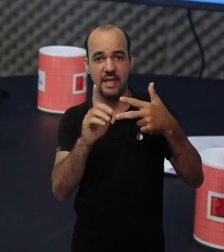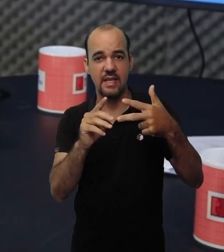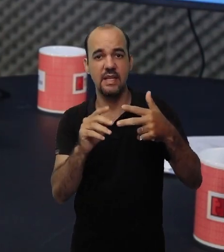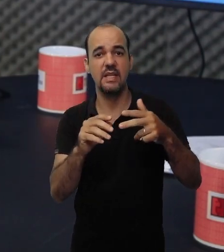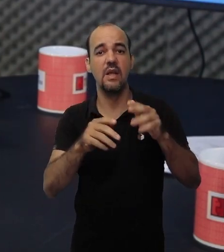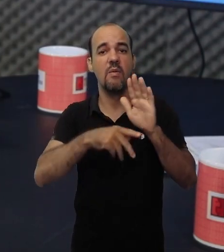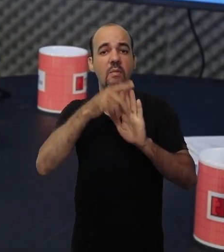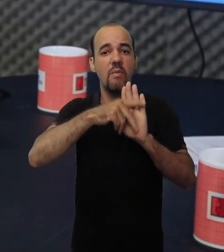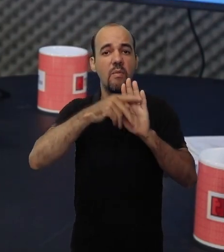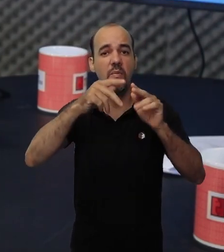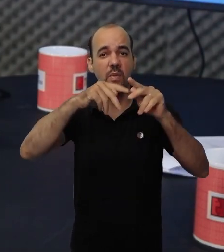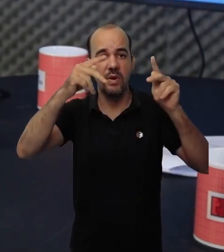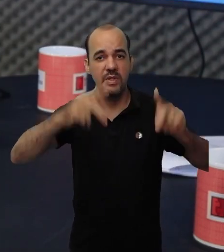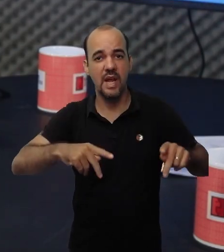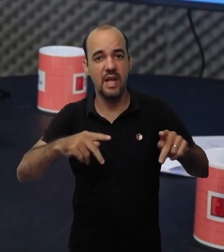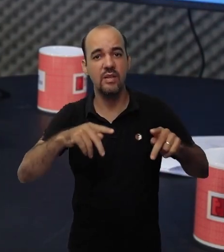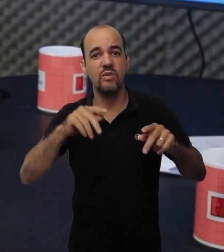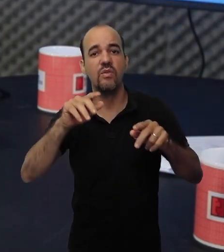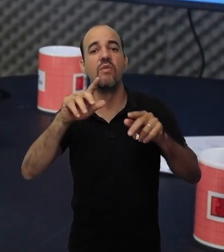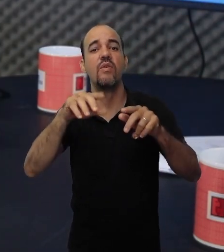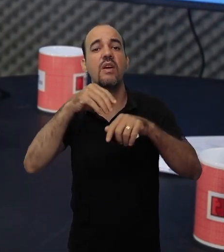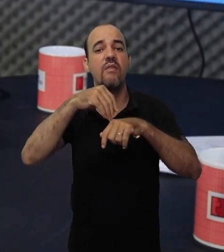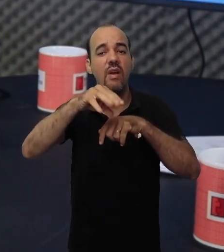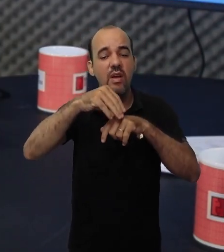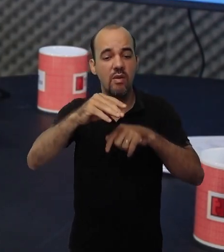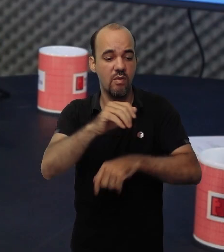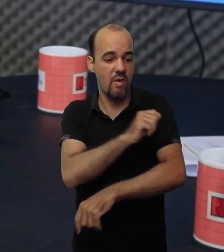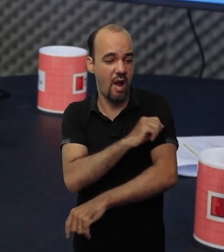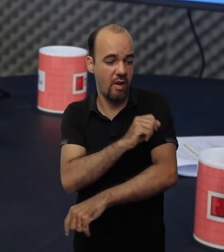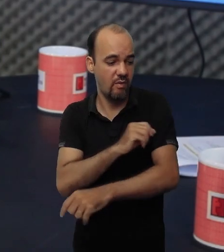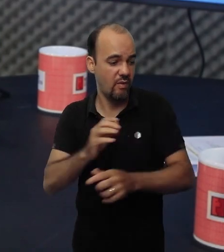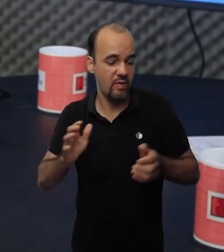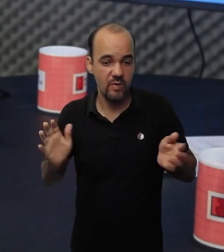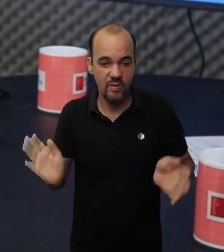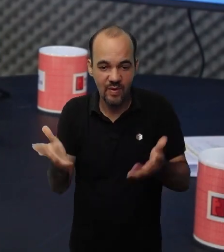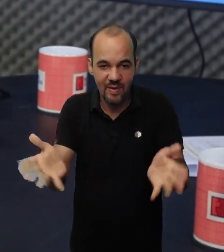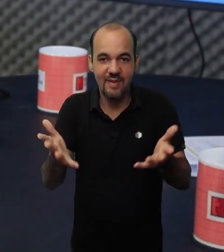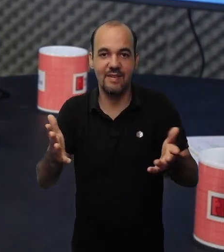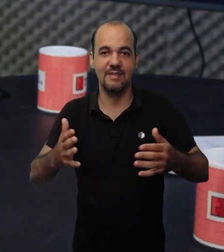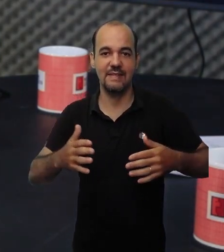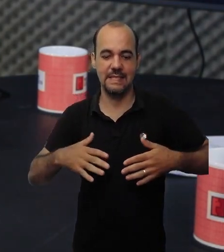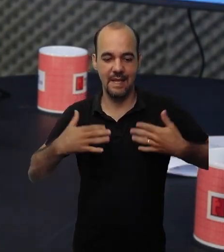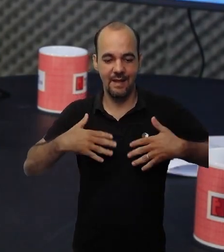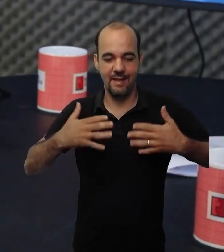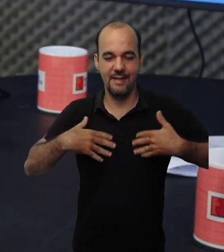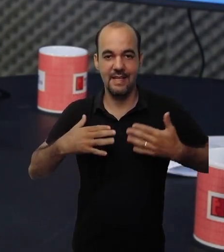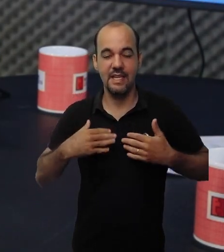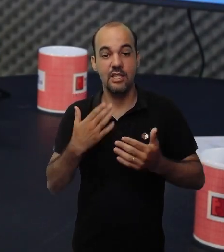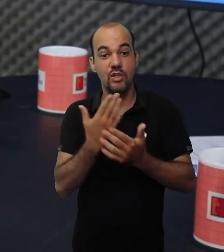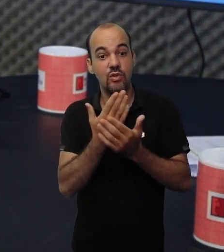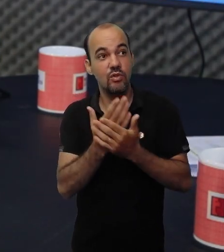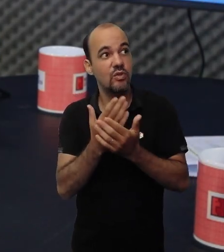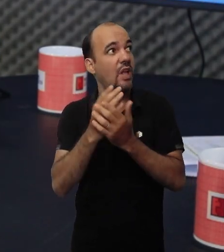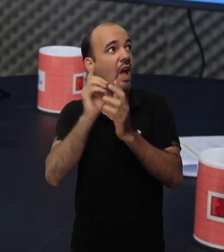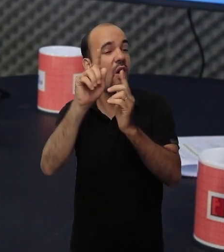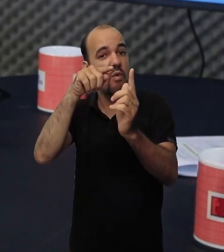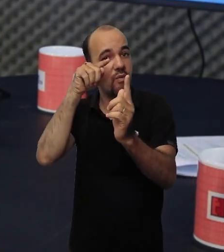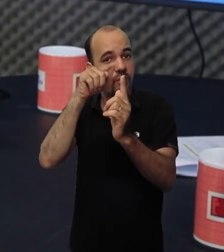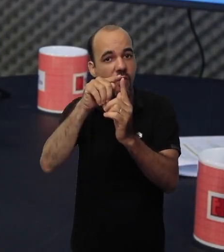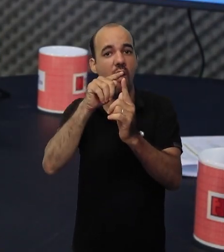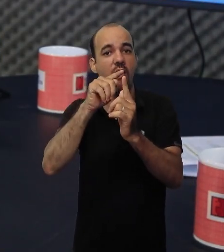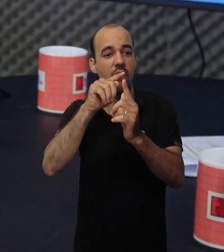ele faz com que o aluno ele se motive a querer estudar, se dedique a querer. almeja, né, uma vaga dentro